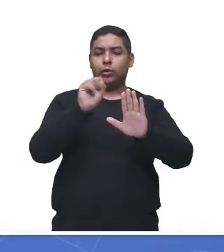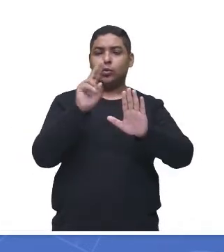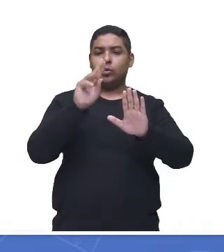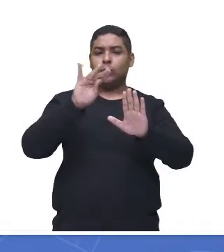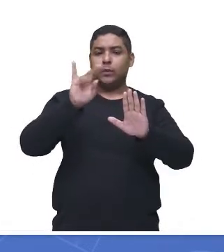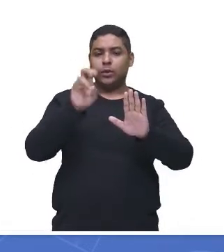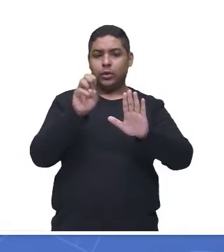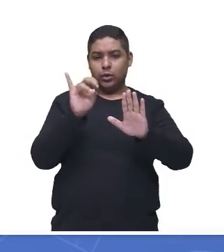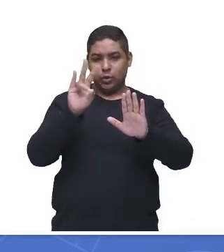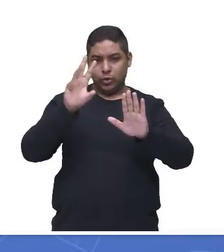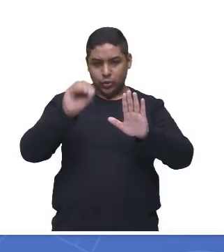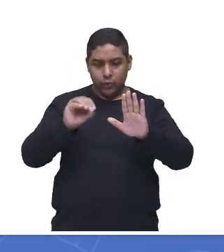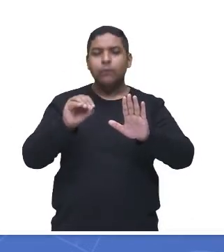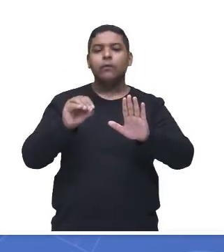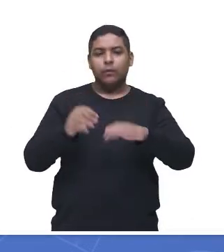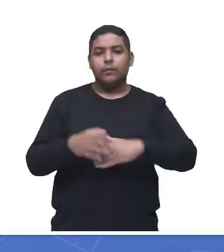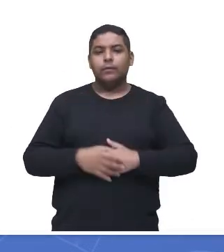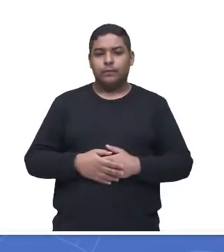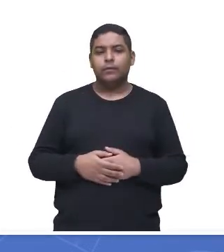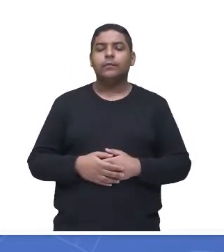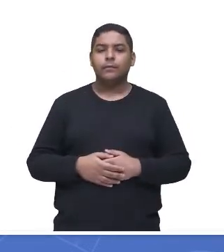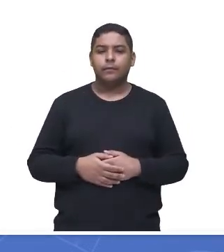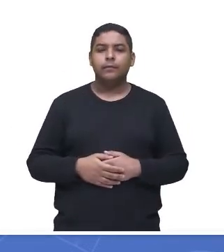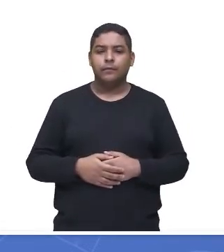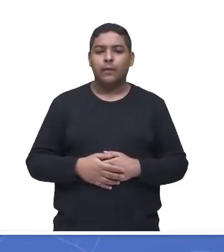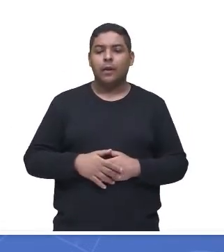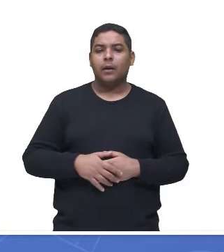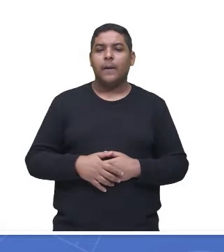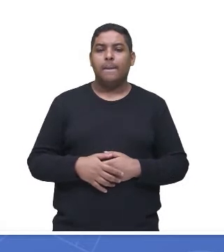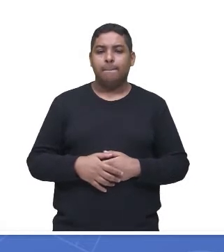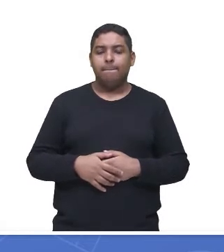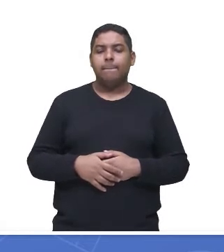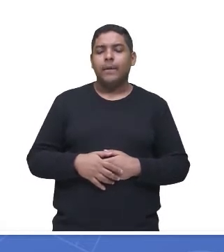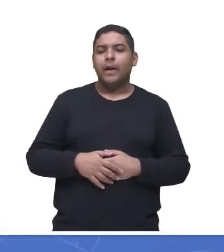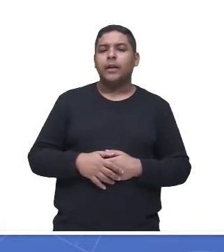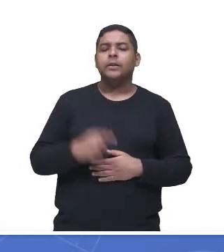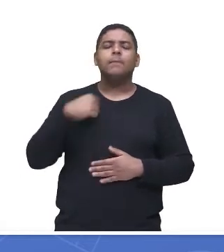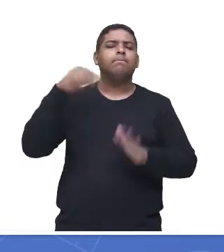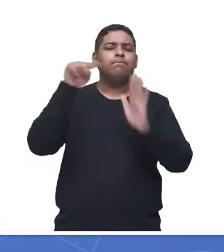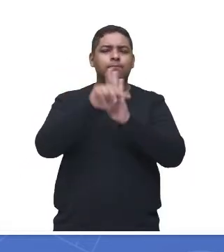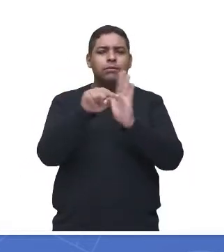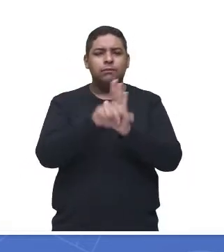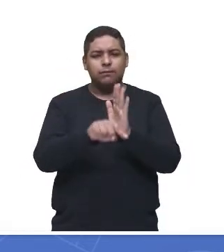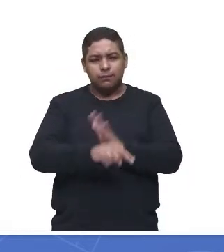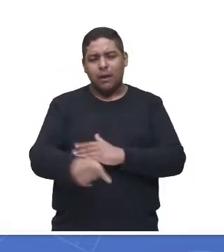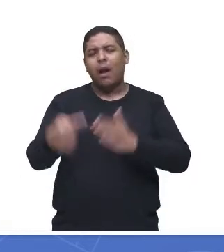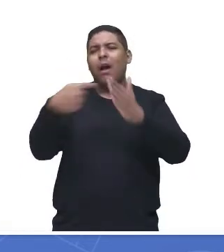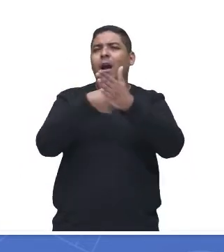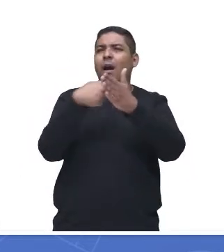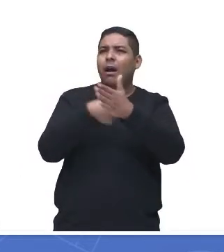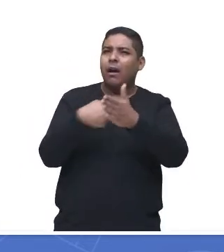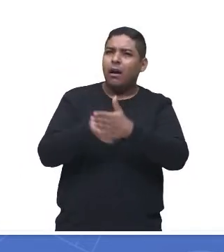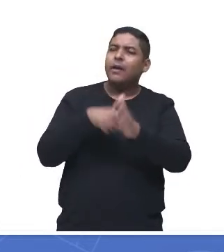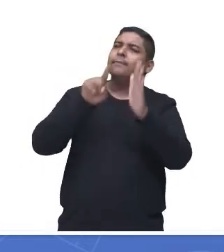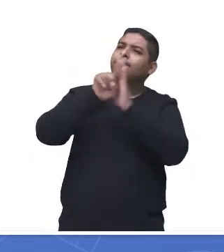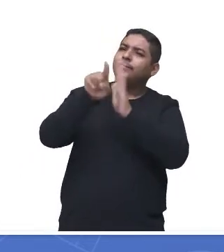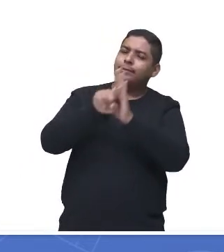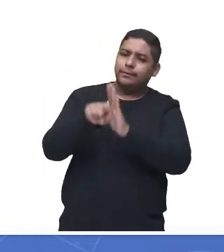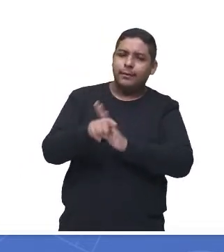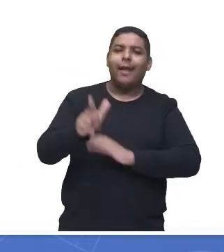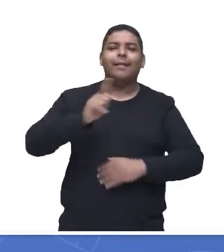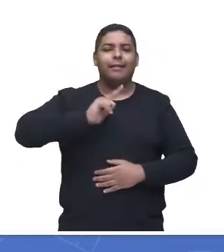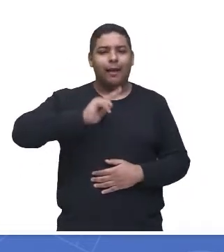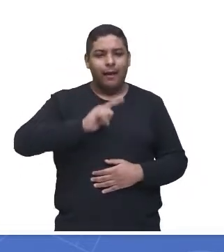né, indagações profundas do seu ser, sobre a vida, sobre a morte, sobre as questões imateriais,